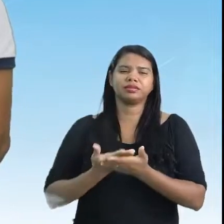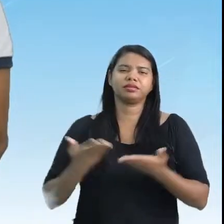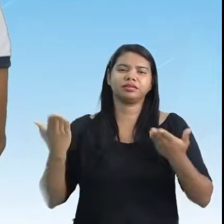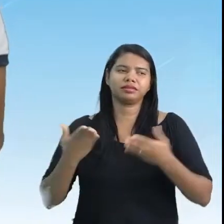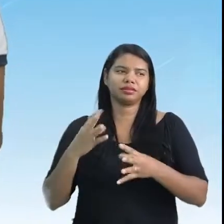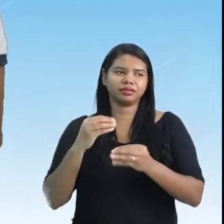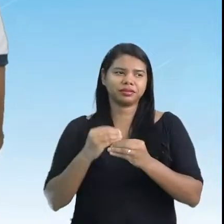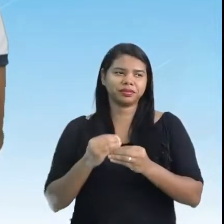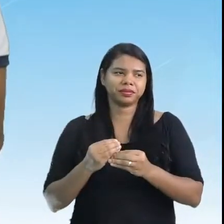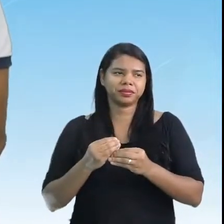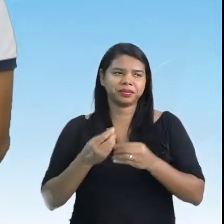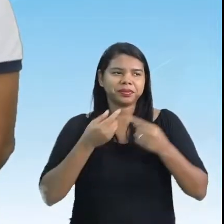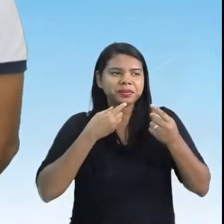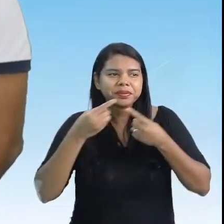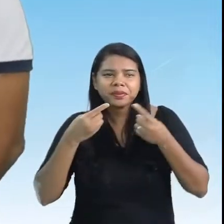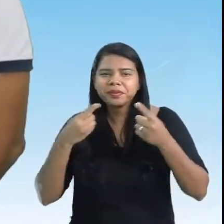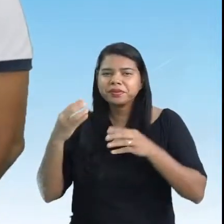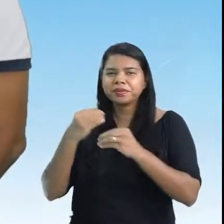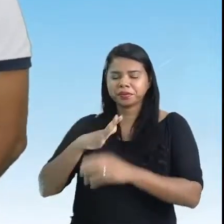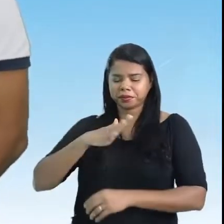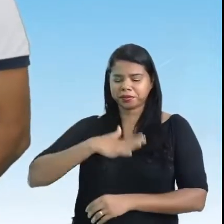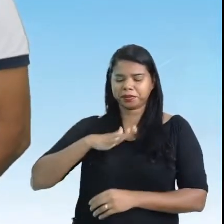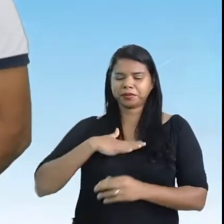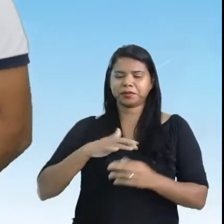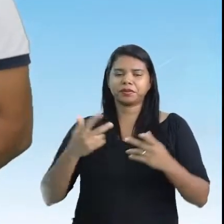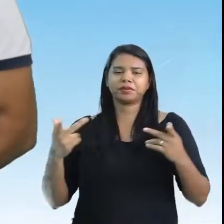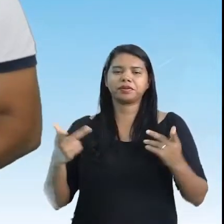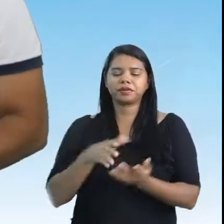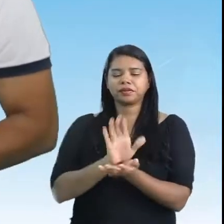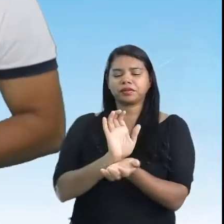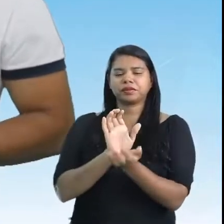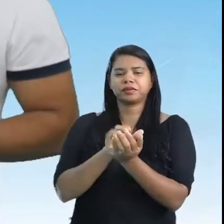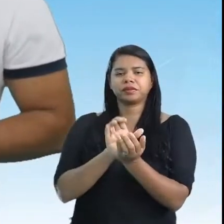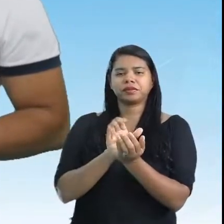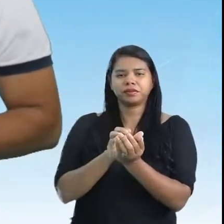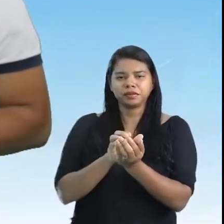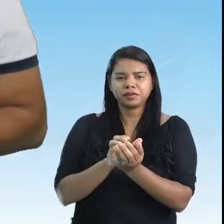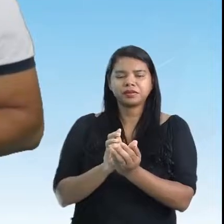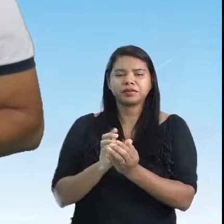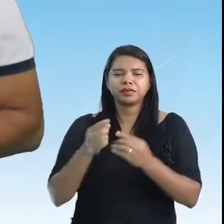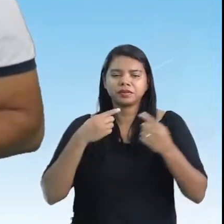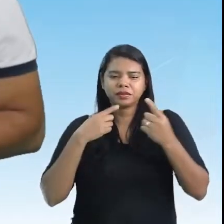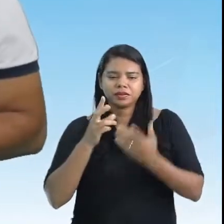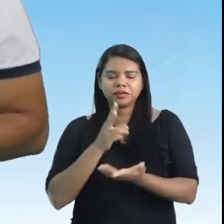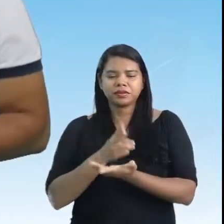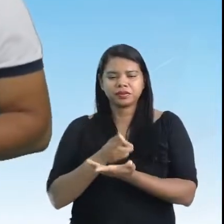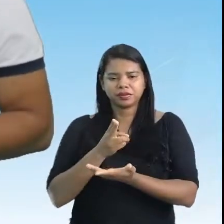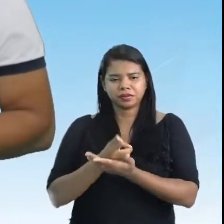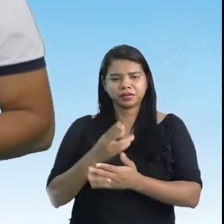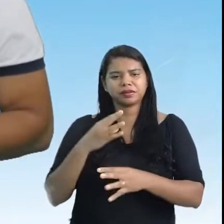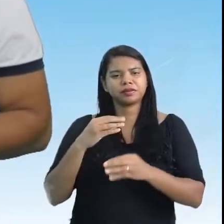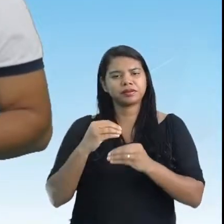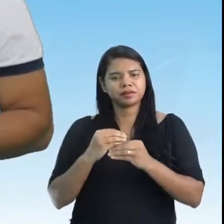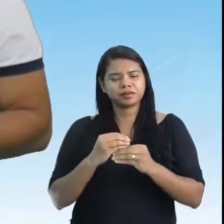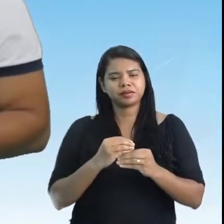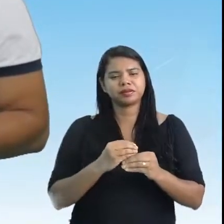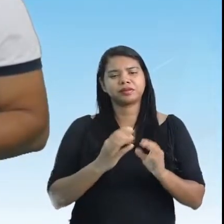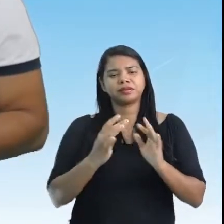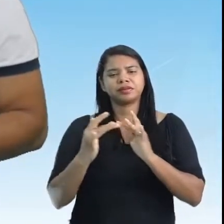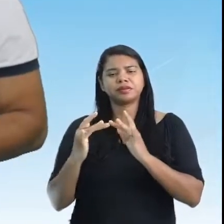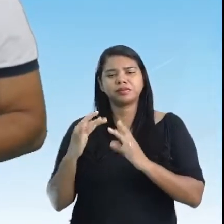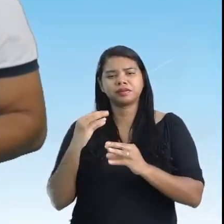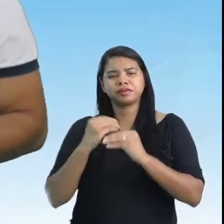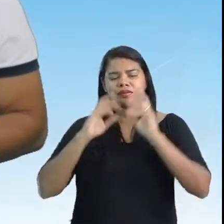certo? Esse bate-papo gostoso sobre alguma questão de Pernambuco, sempre que nós debatemos aqui, tem muito a ver com essa área